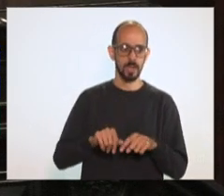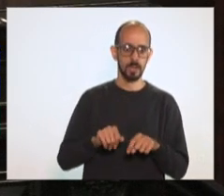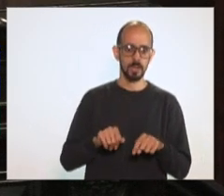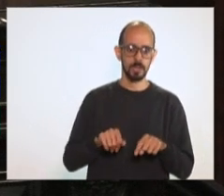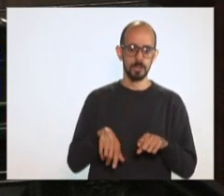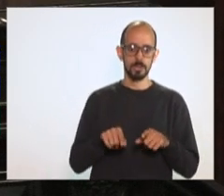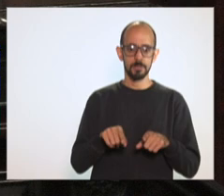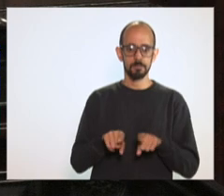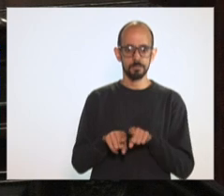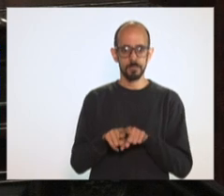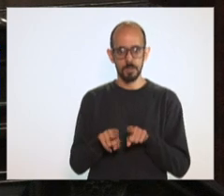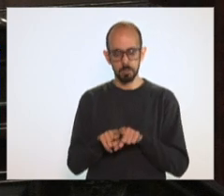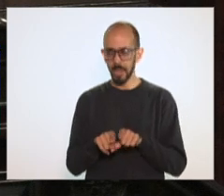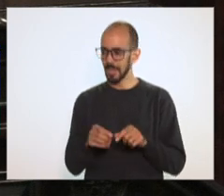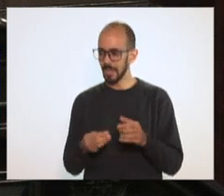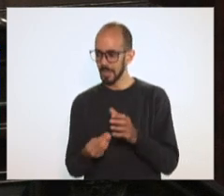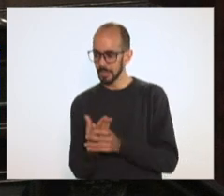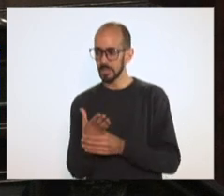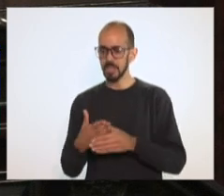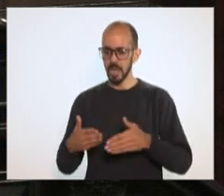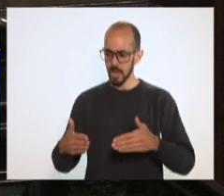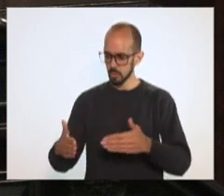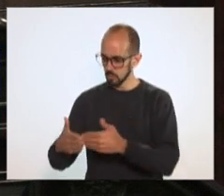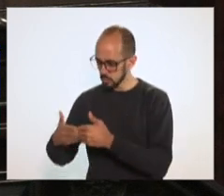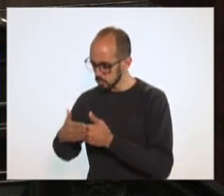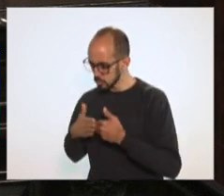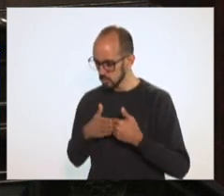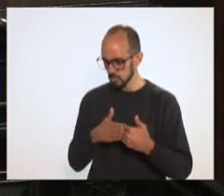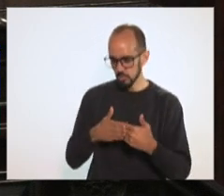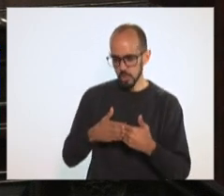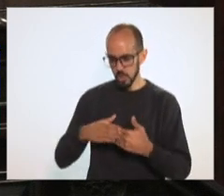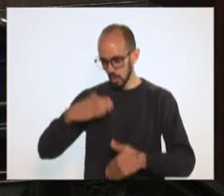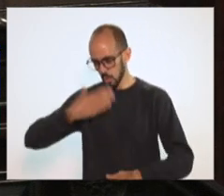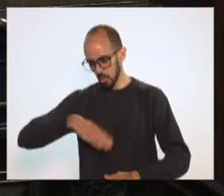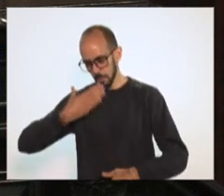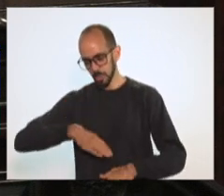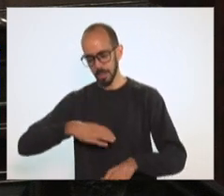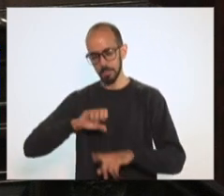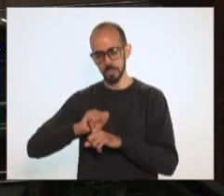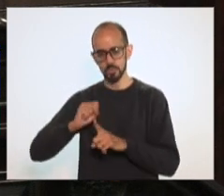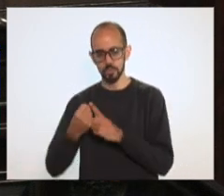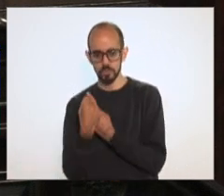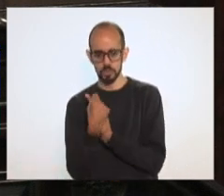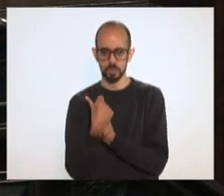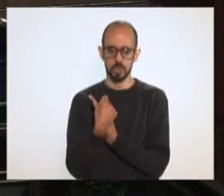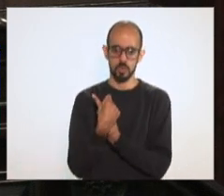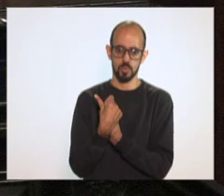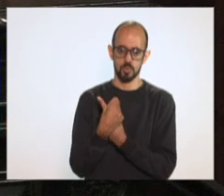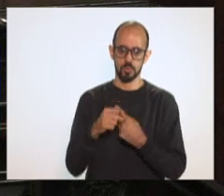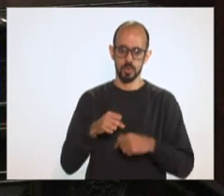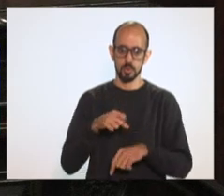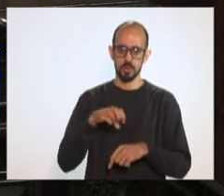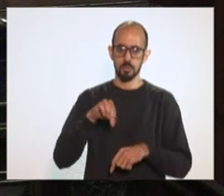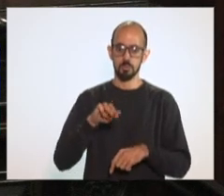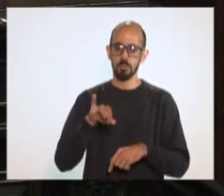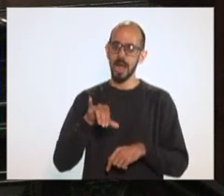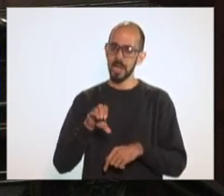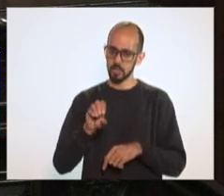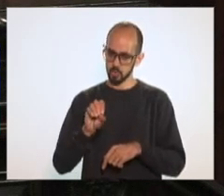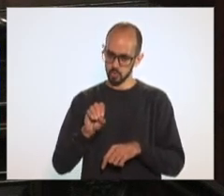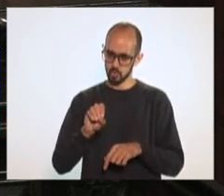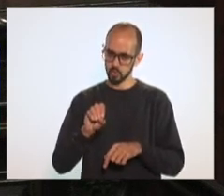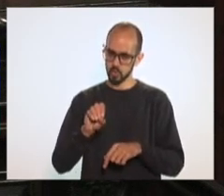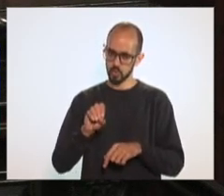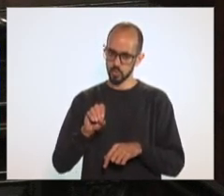de restrição, medidas de comportamento. Além disso, deputado Márcio Pacheco, essa casa